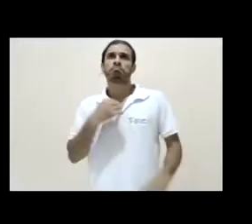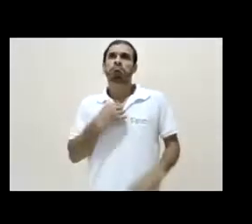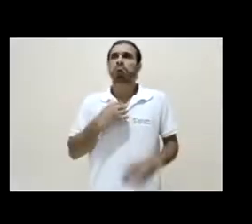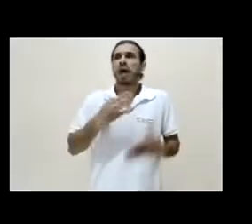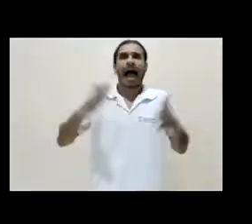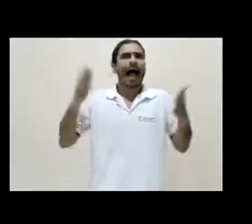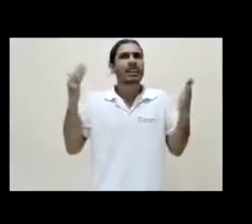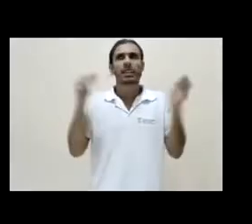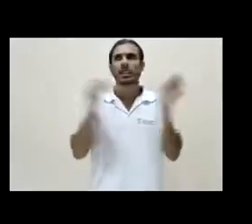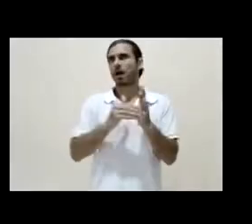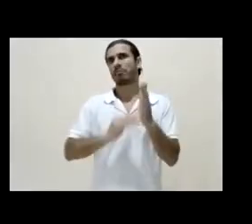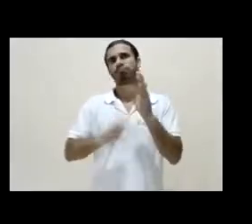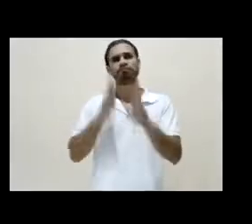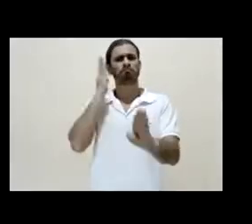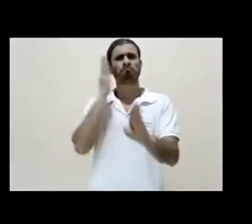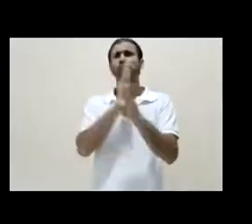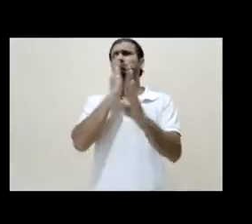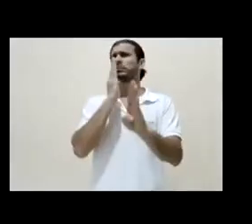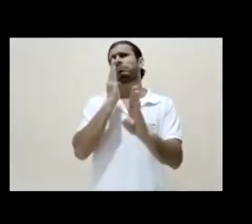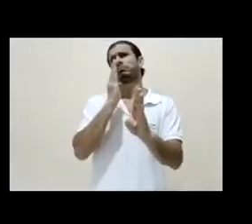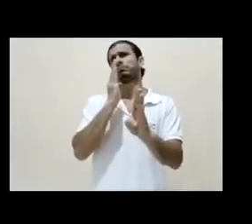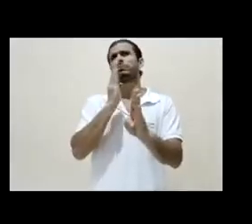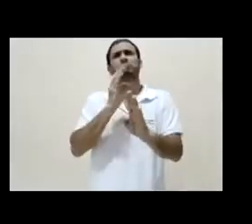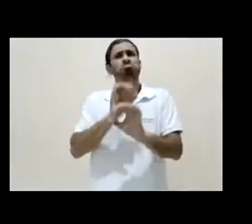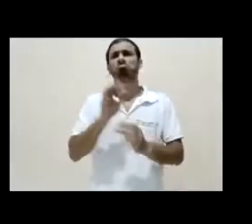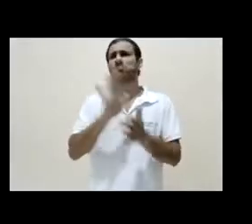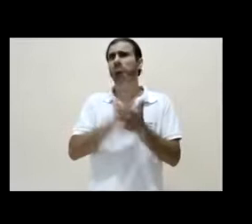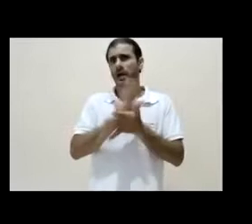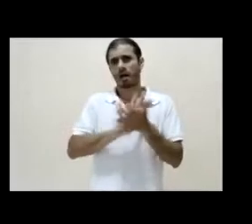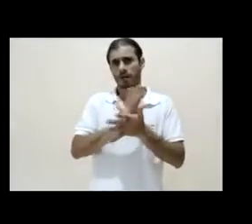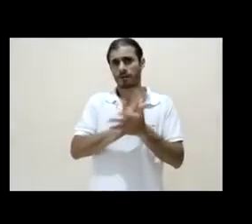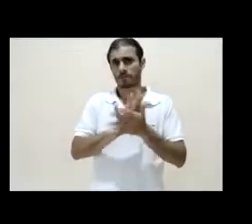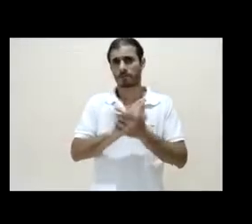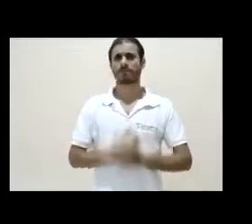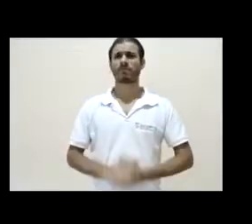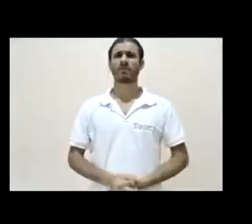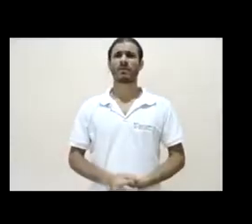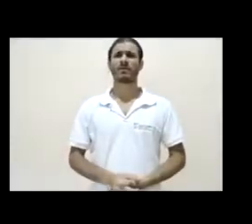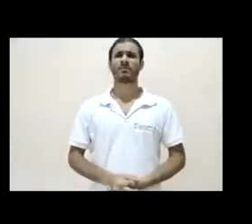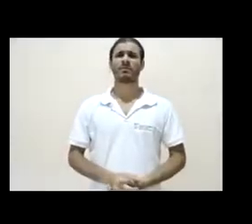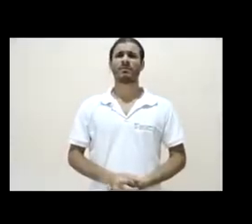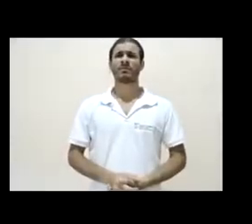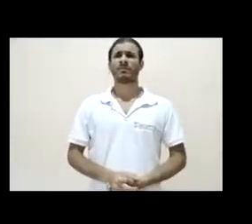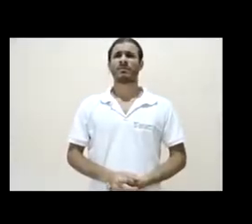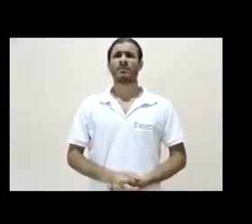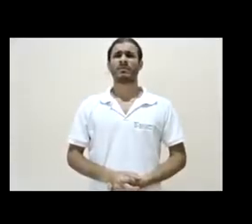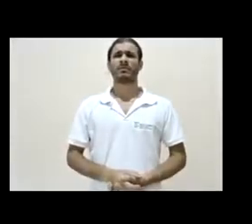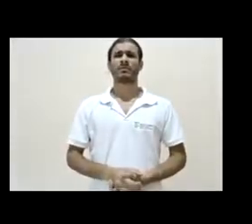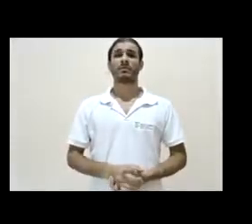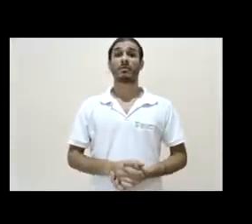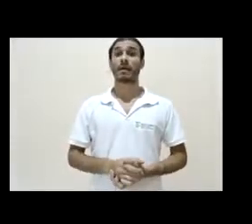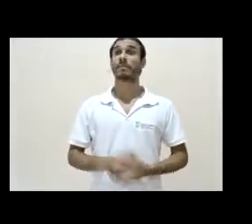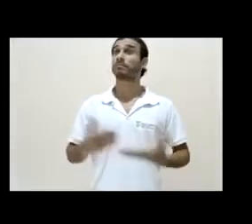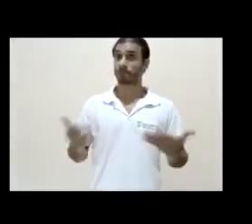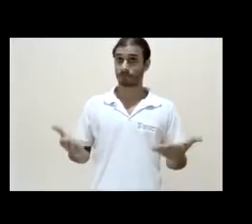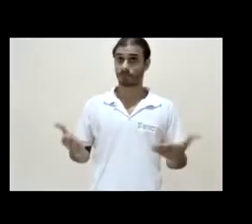acompanhando, e ainda não apareceu para mim ainda não. Como relevância, a gente traz a